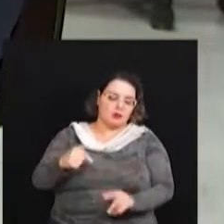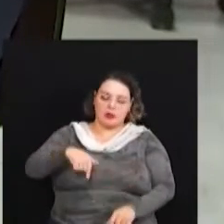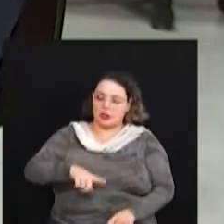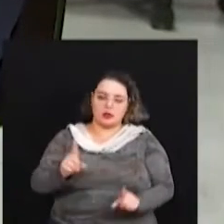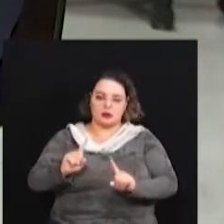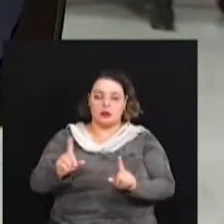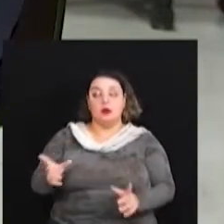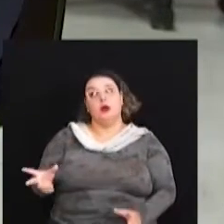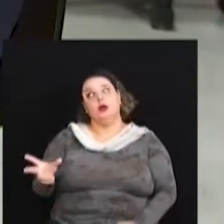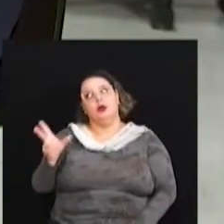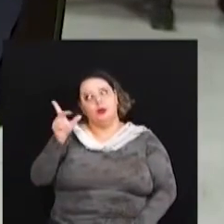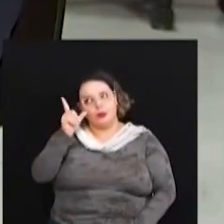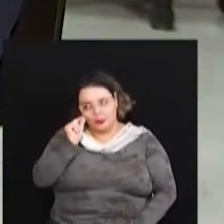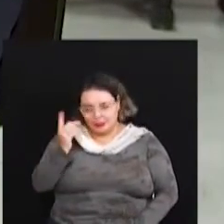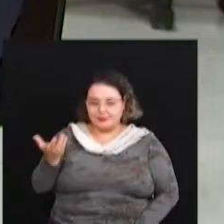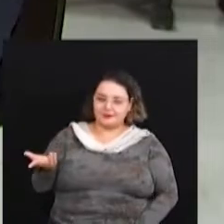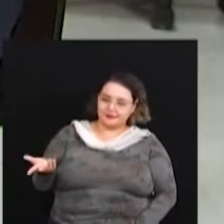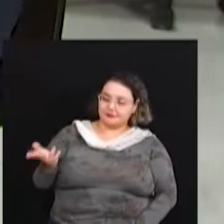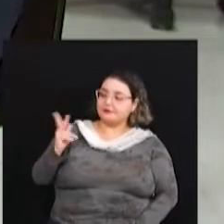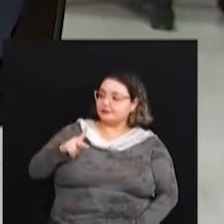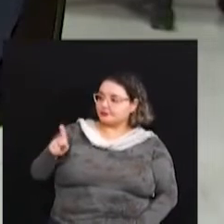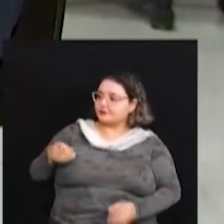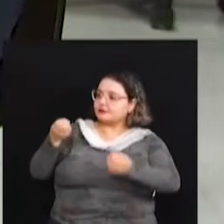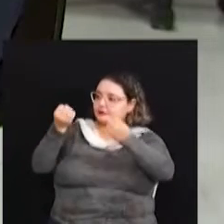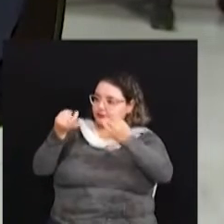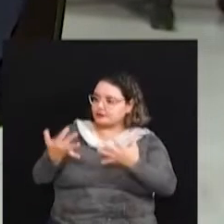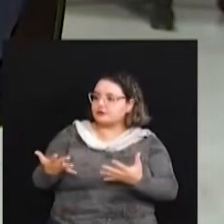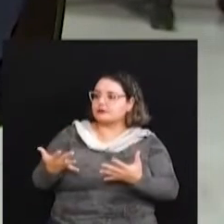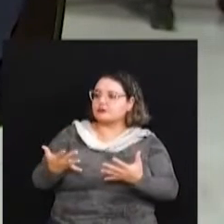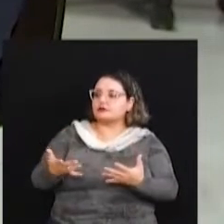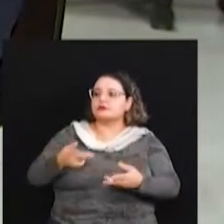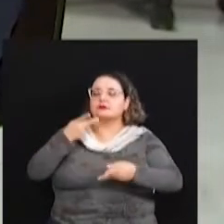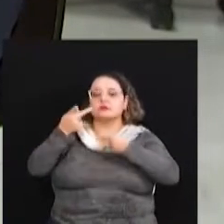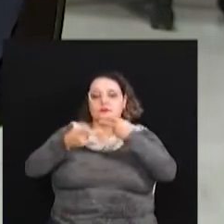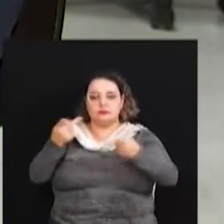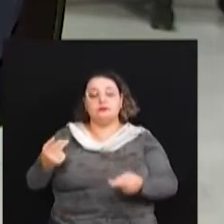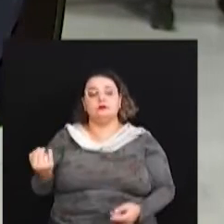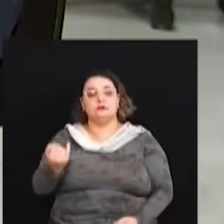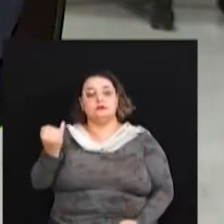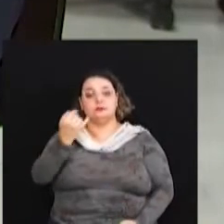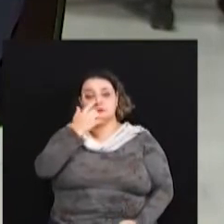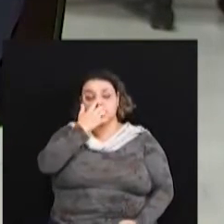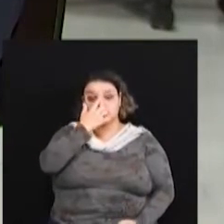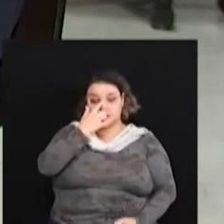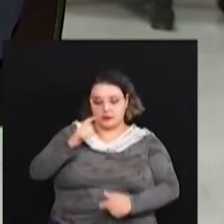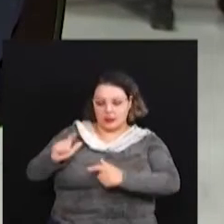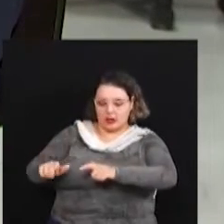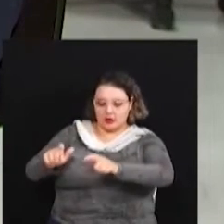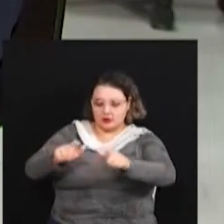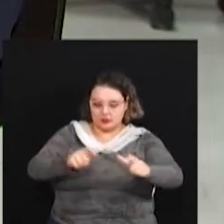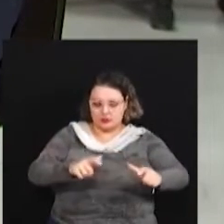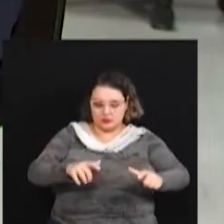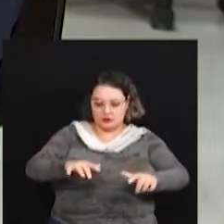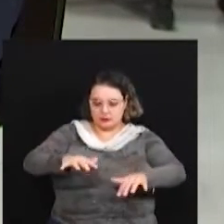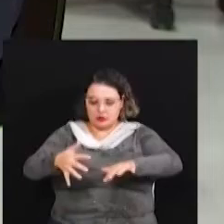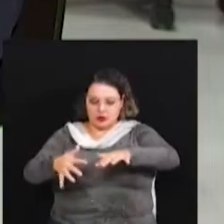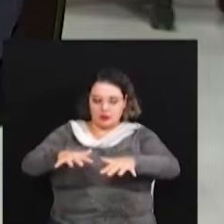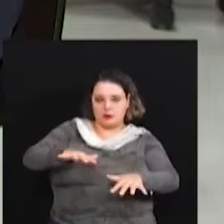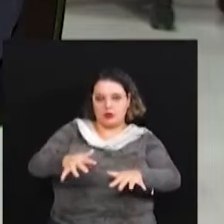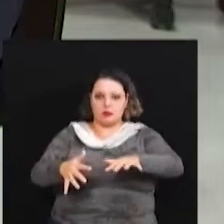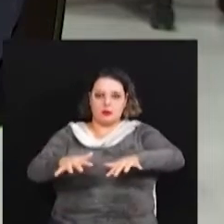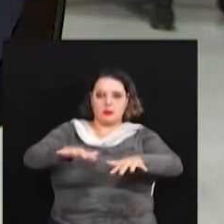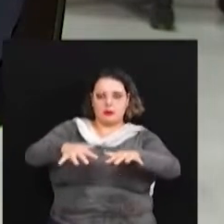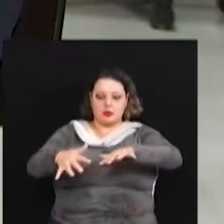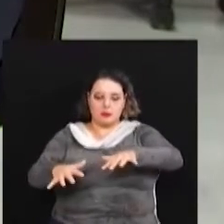ocorrer. Menos mal, né? Professor, o senhor explica também, né, um ponto importante, que os locais em que esses tremores são sentidos